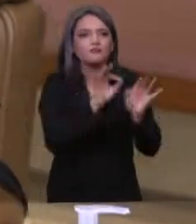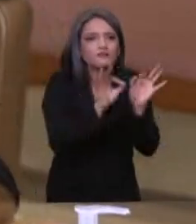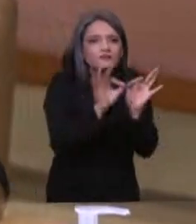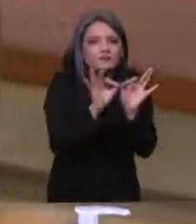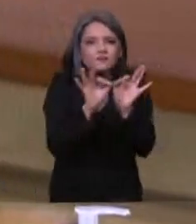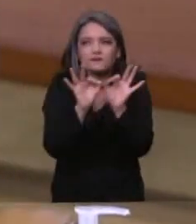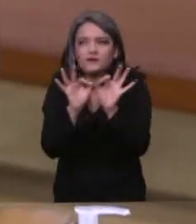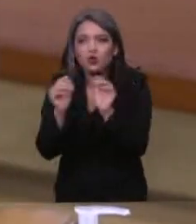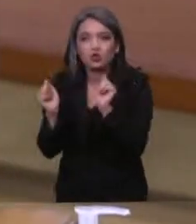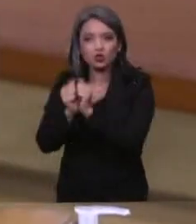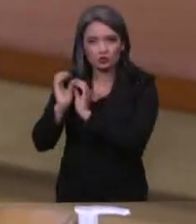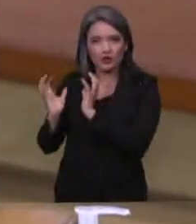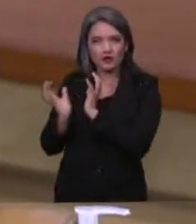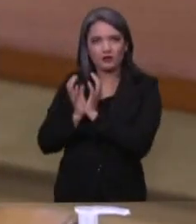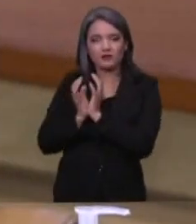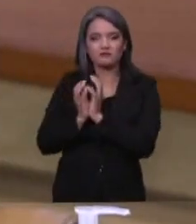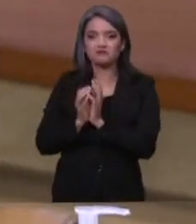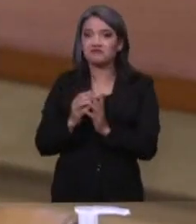Não vi.